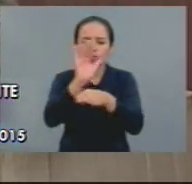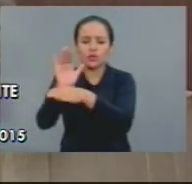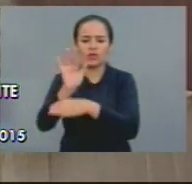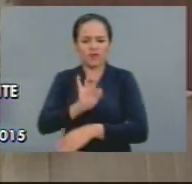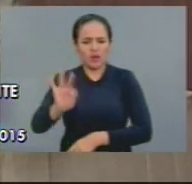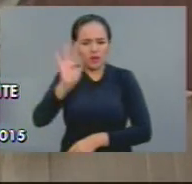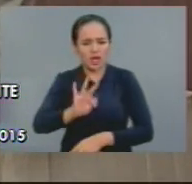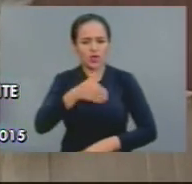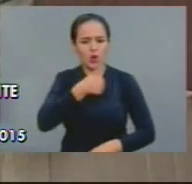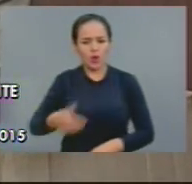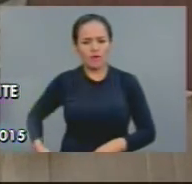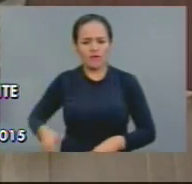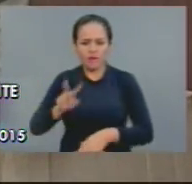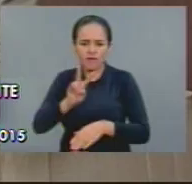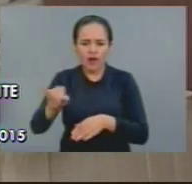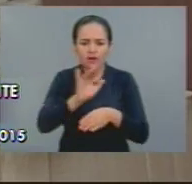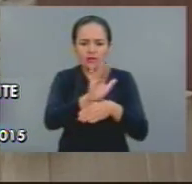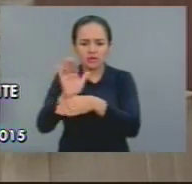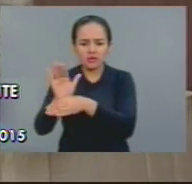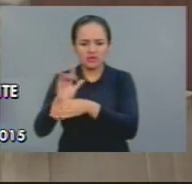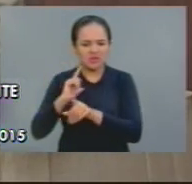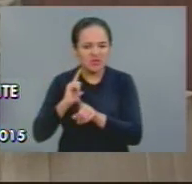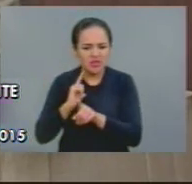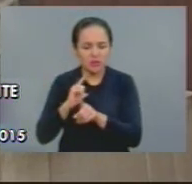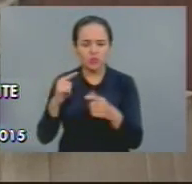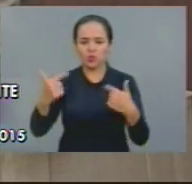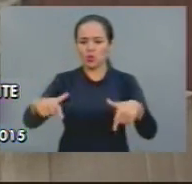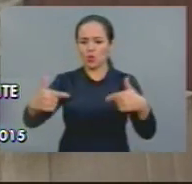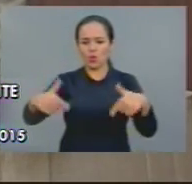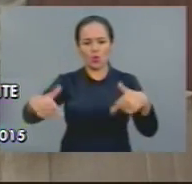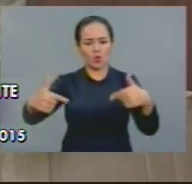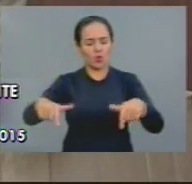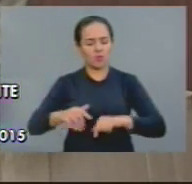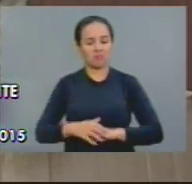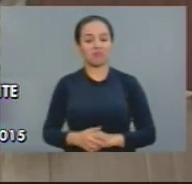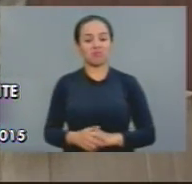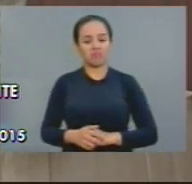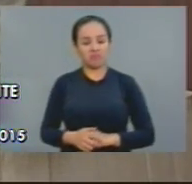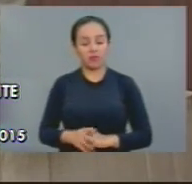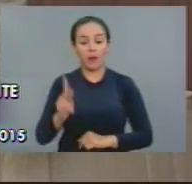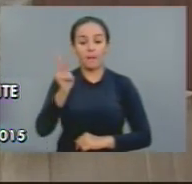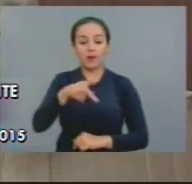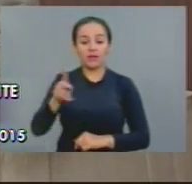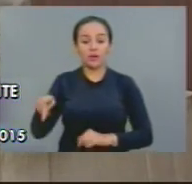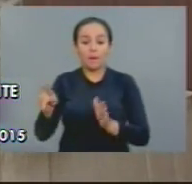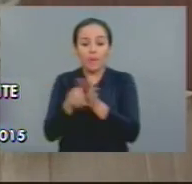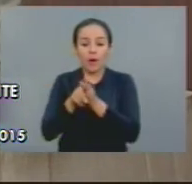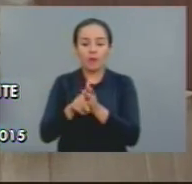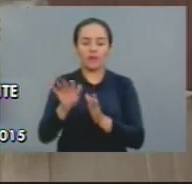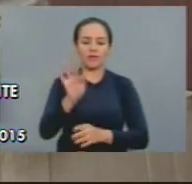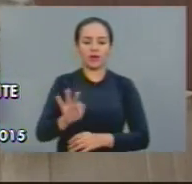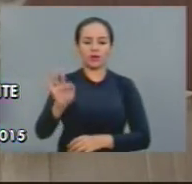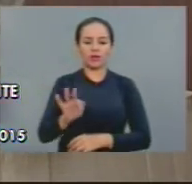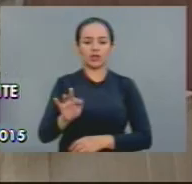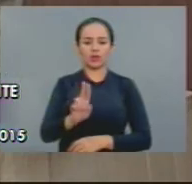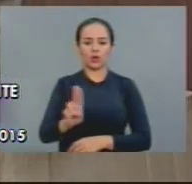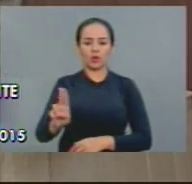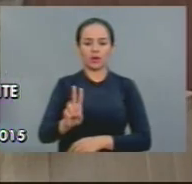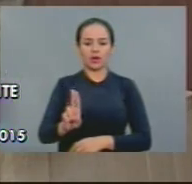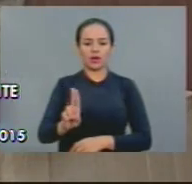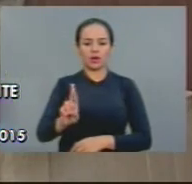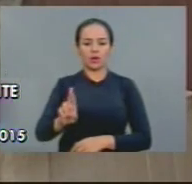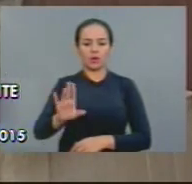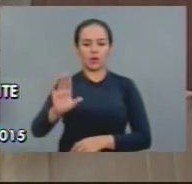governador. Os professores da URCA, estes, sem dúvida alguma, têm muitos